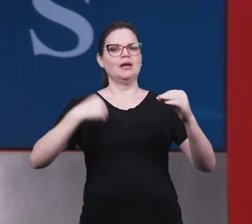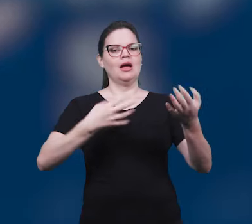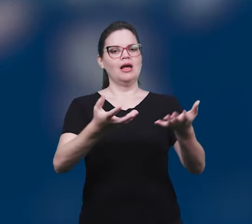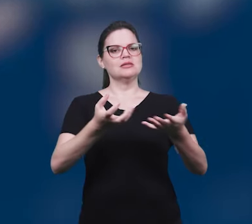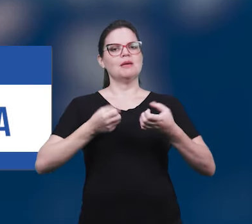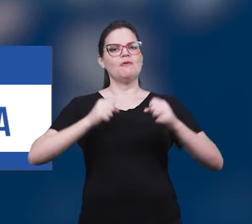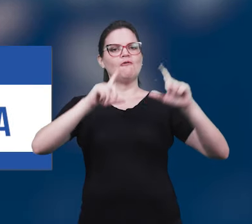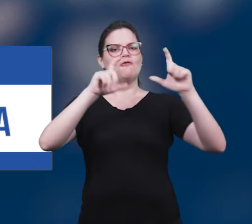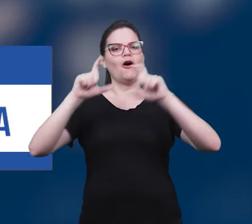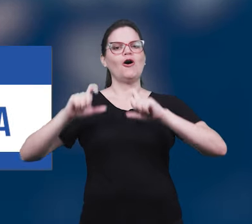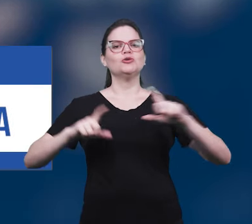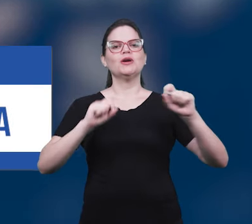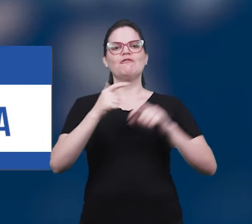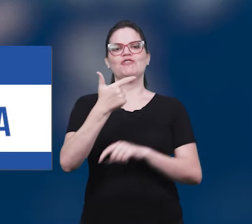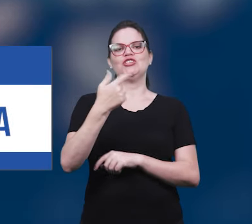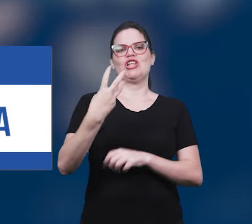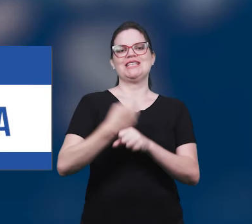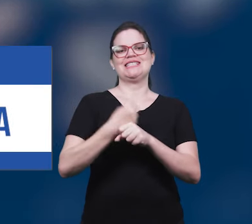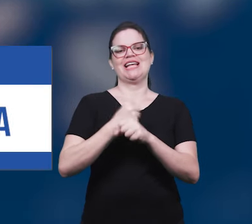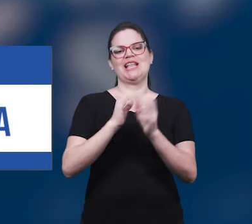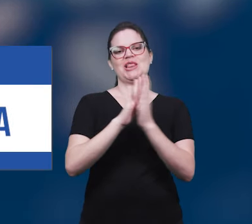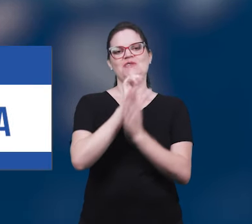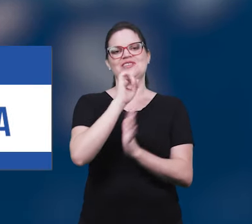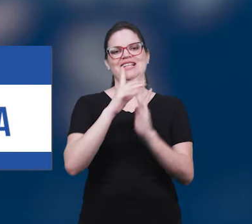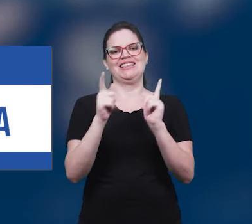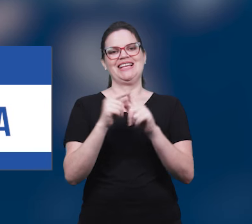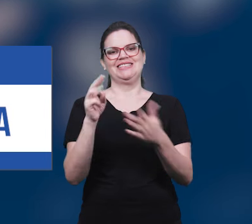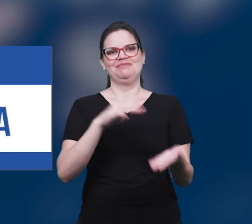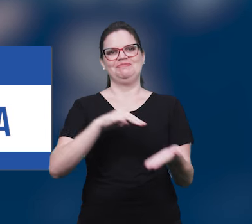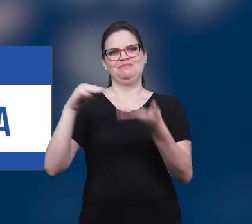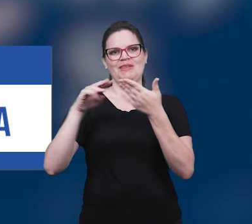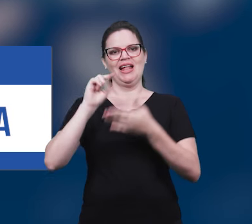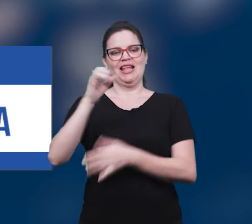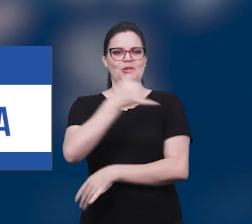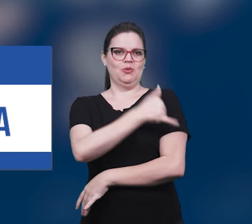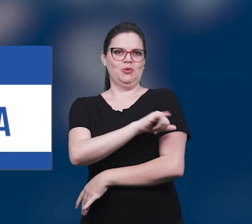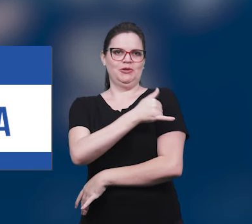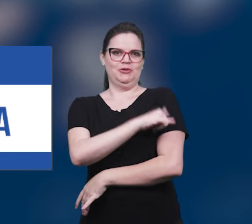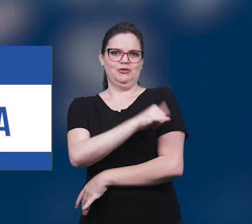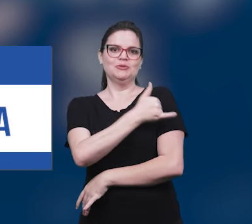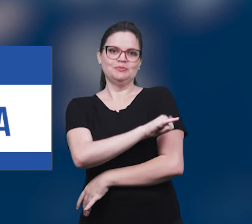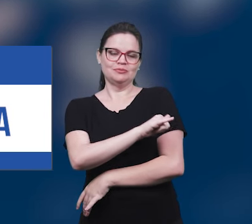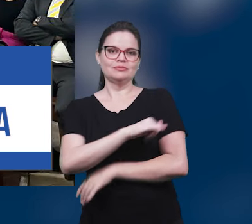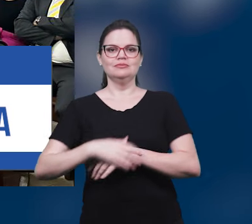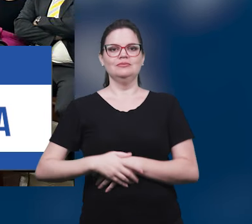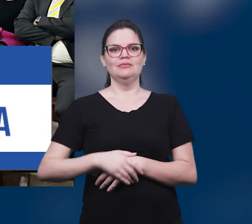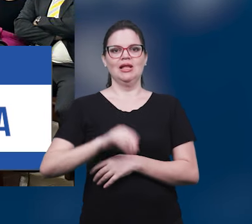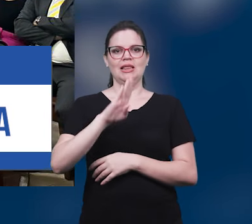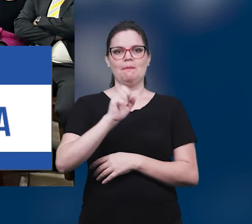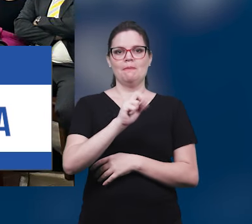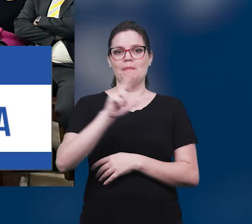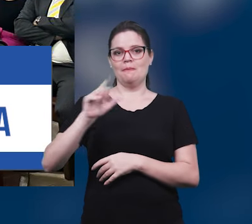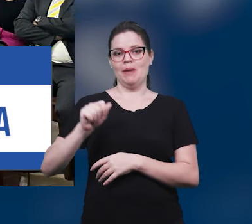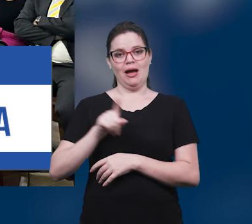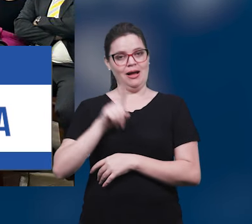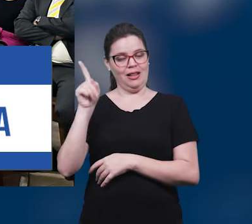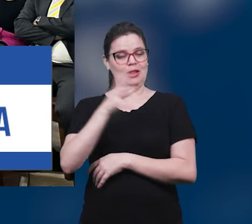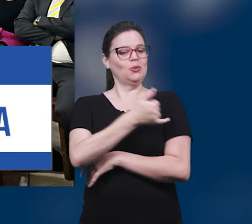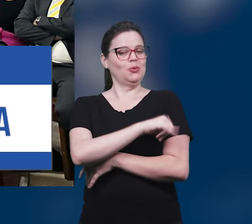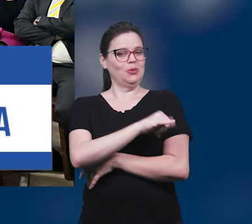de 23 anos da Igreja Cristã Maranata ali de Itanguá Barra da Tijuca no Rio de Janeiro Olha